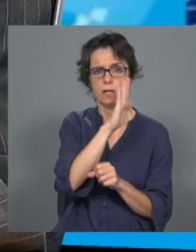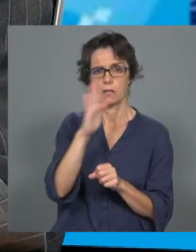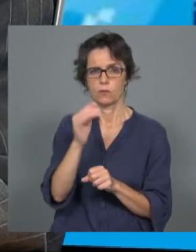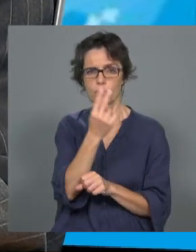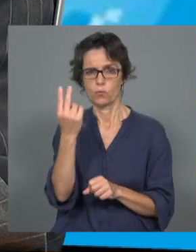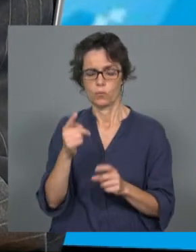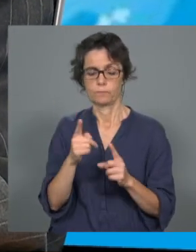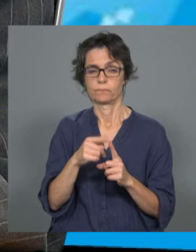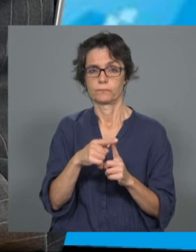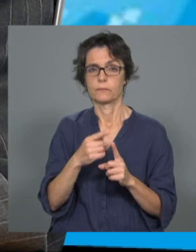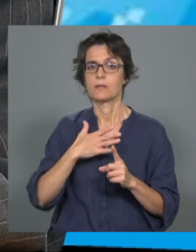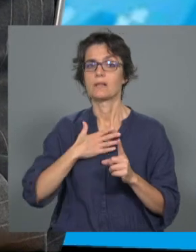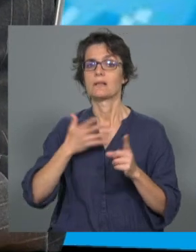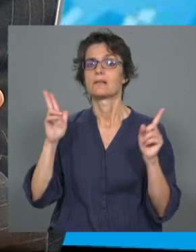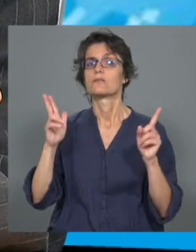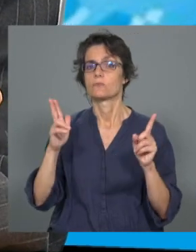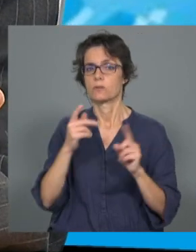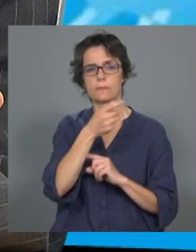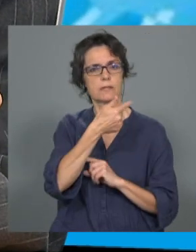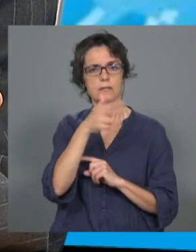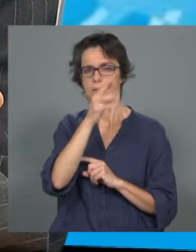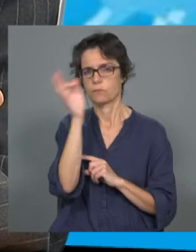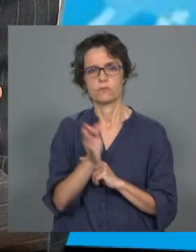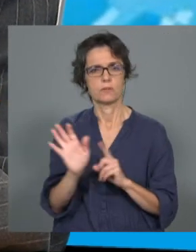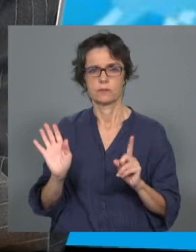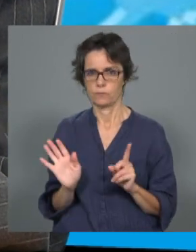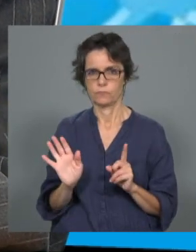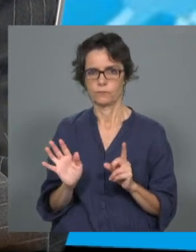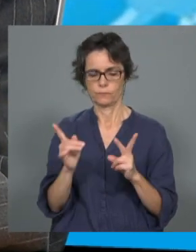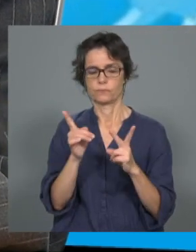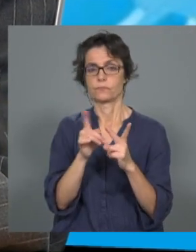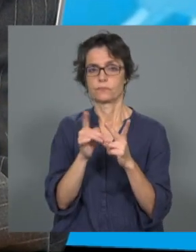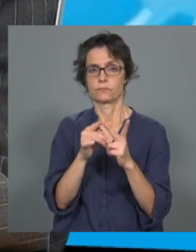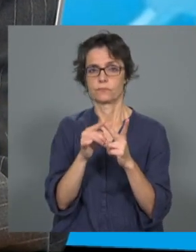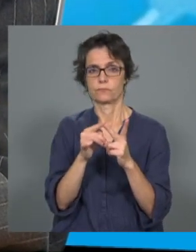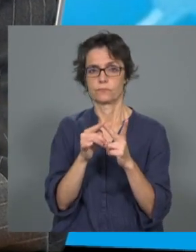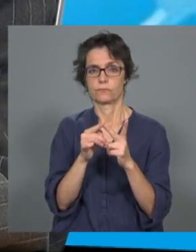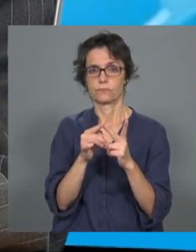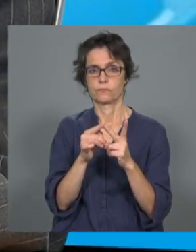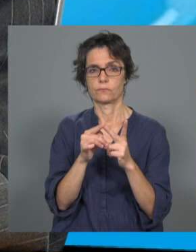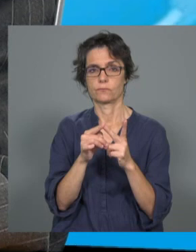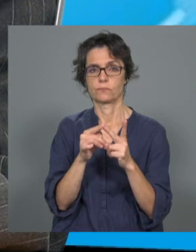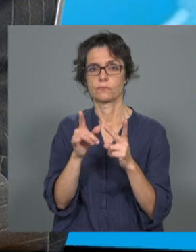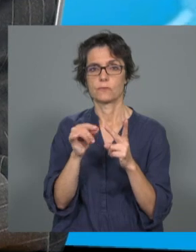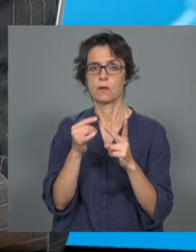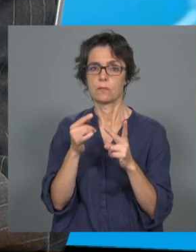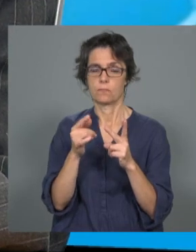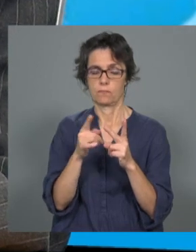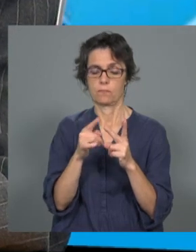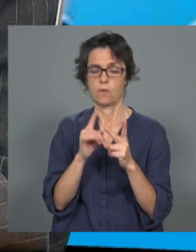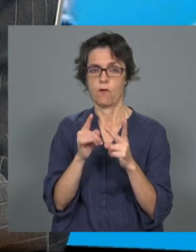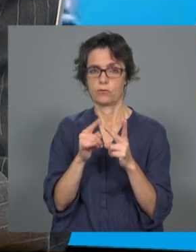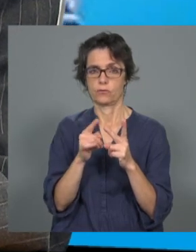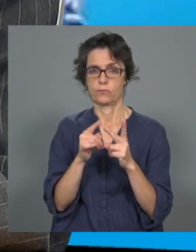a disponibilidade total. E segundo, para além desta disponibilidade,